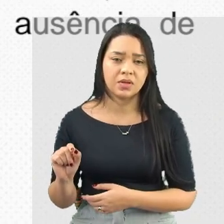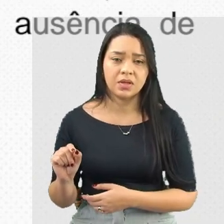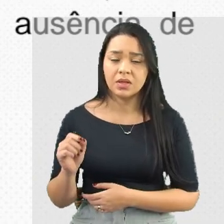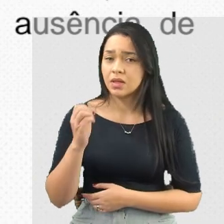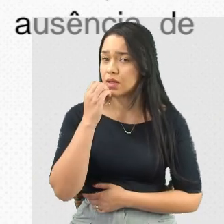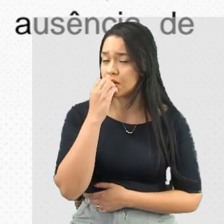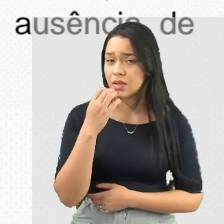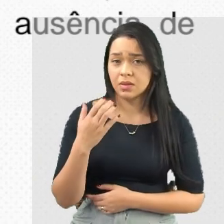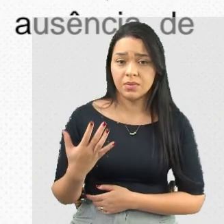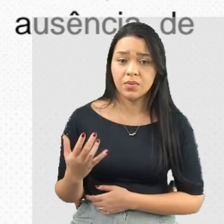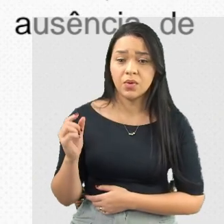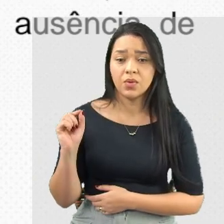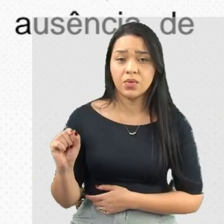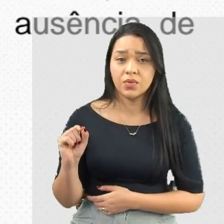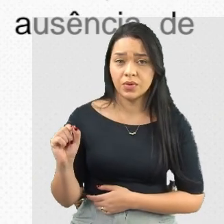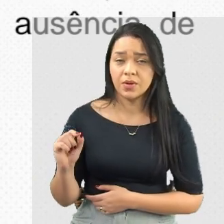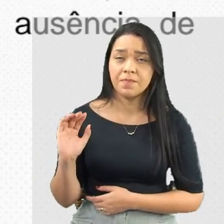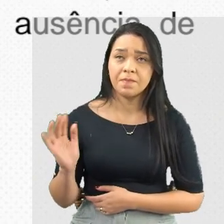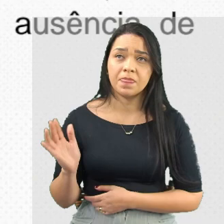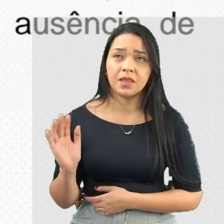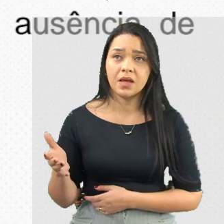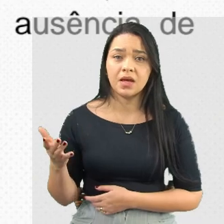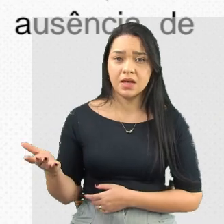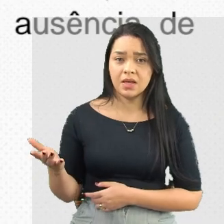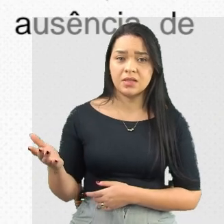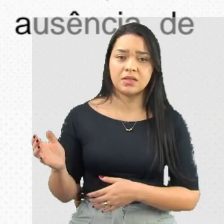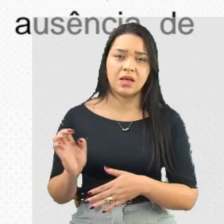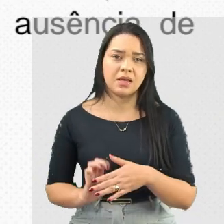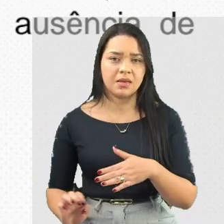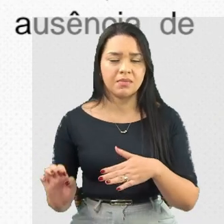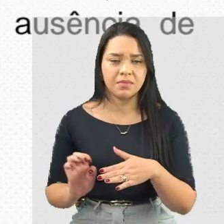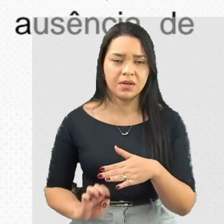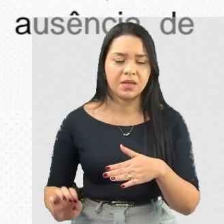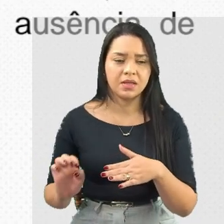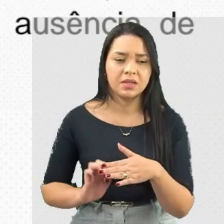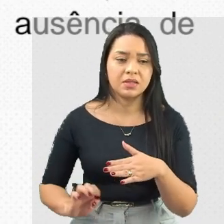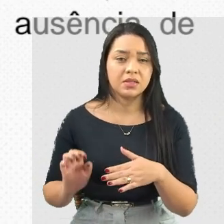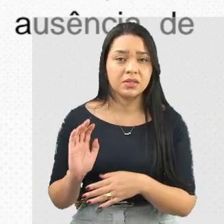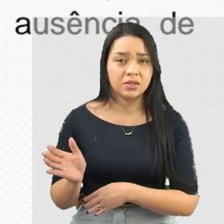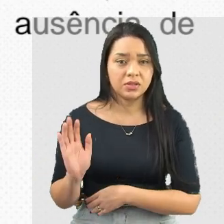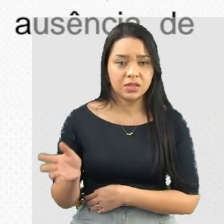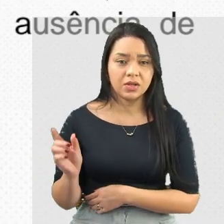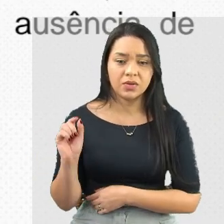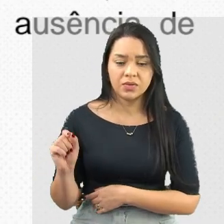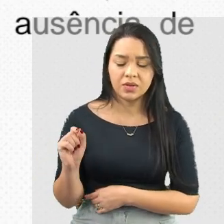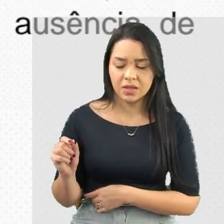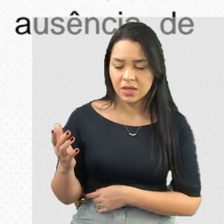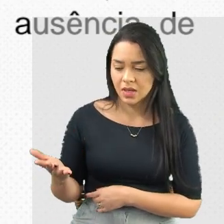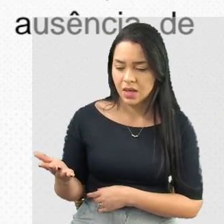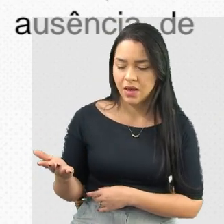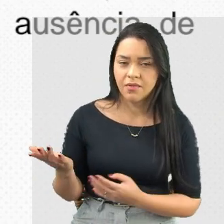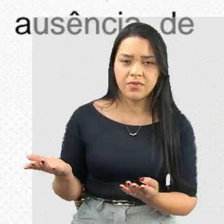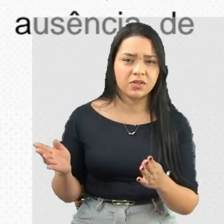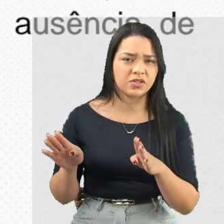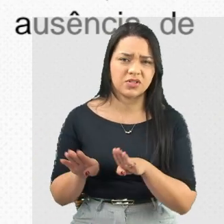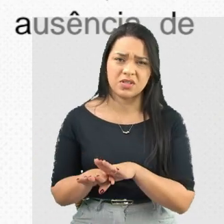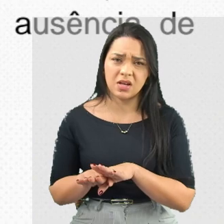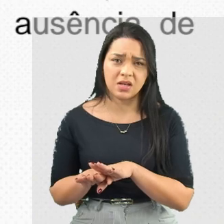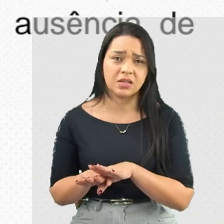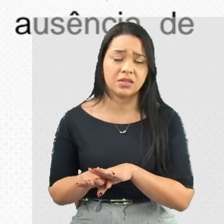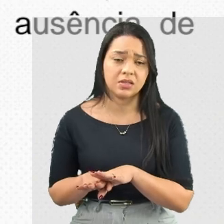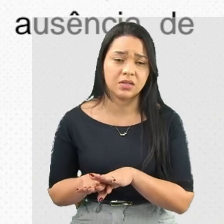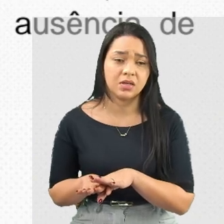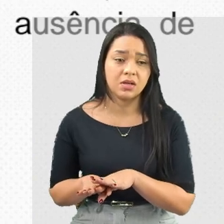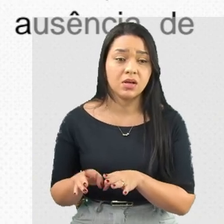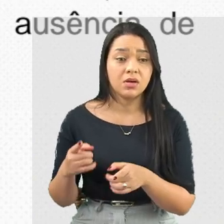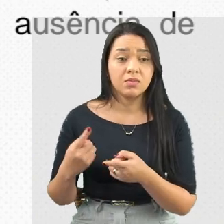desfavoráveis, né, o que faria com que essa empresa fosse autuada e, sei lá, fechada, né, exatamente